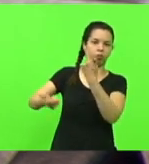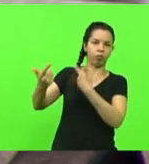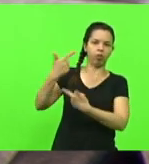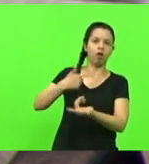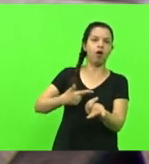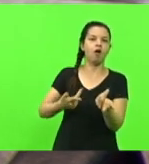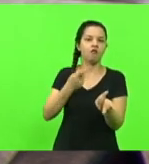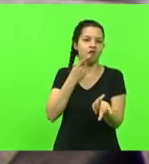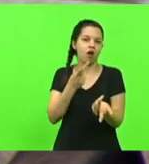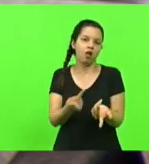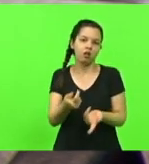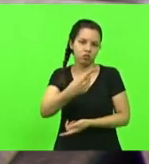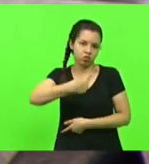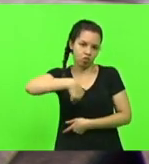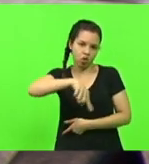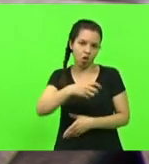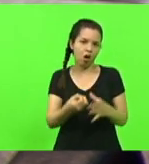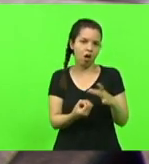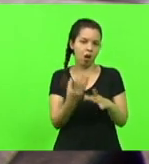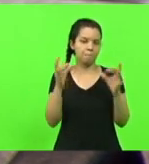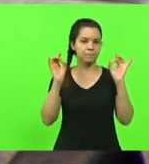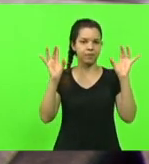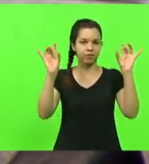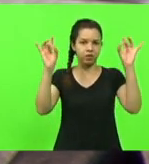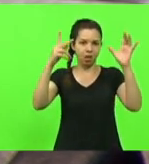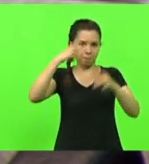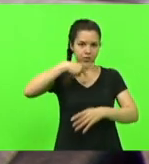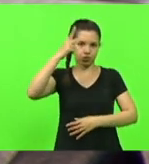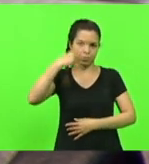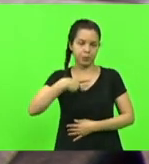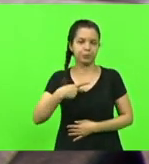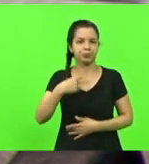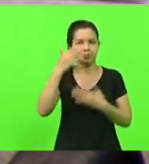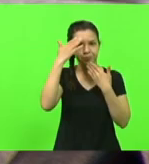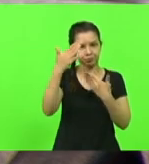estamos aqui criando um privilégio próprio. Muito obrigado, senhor presidente.